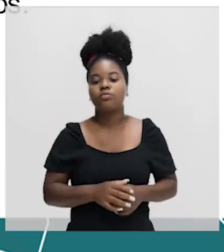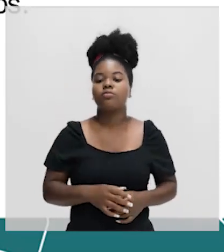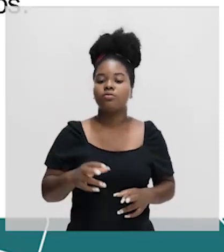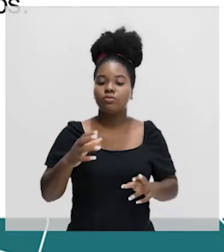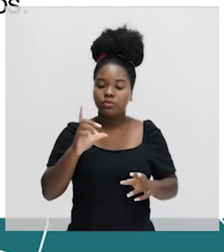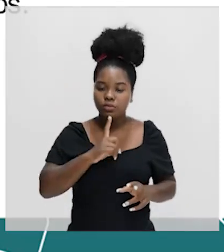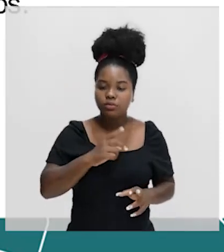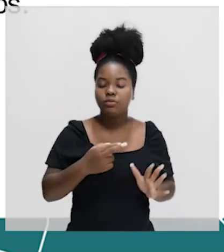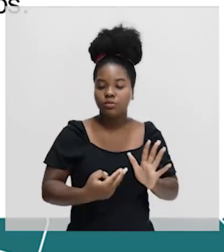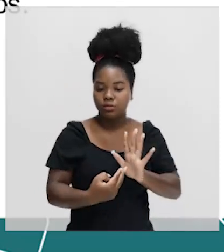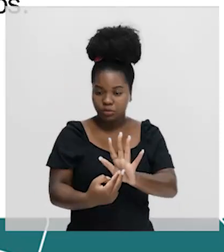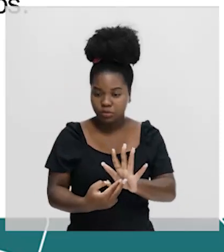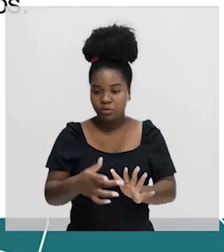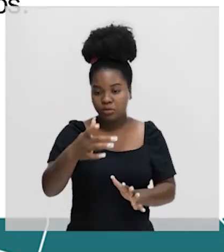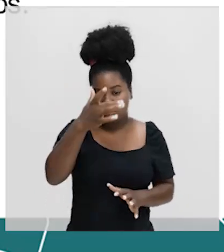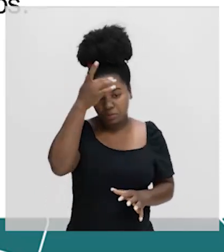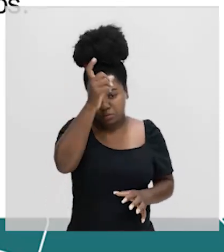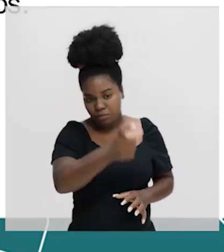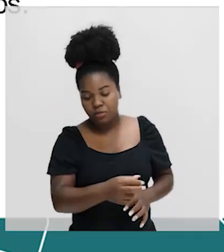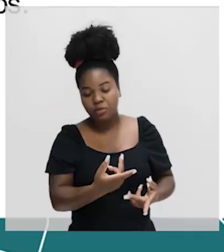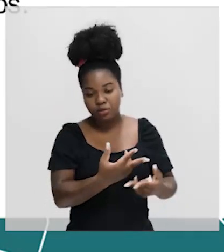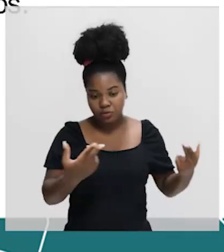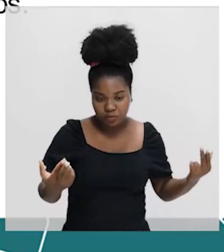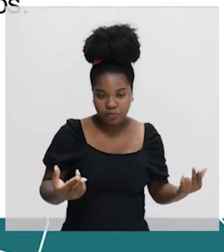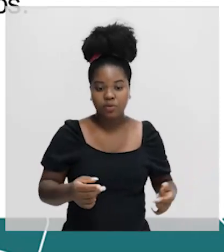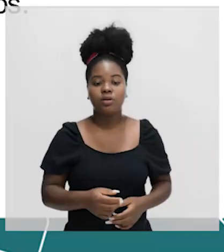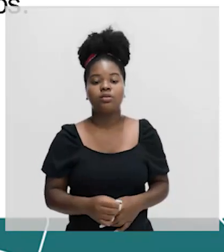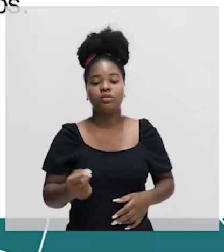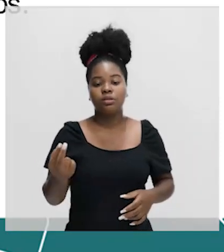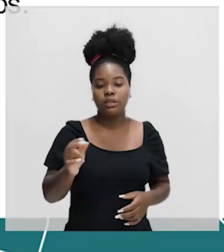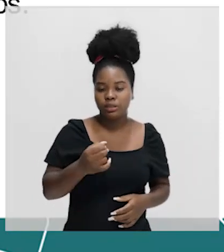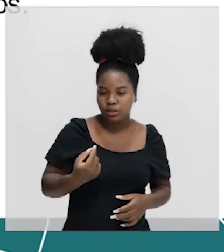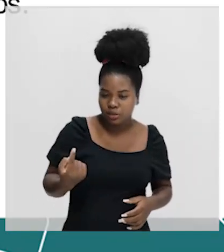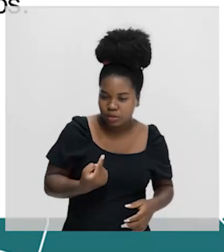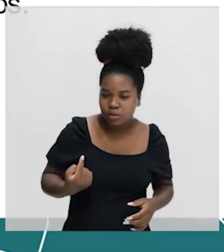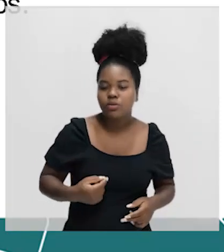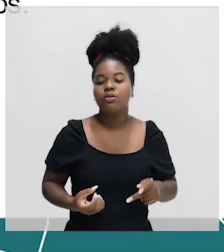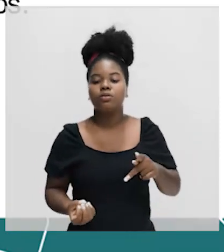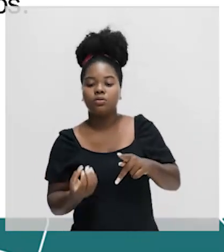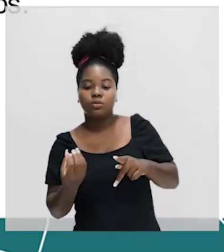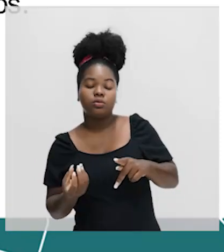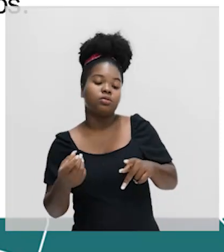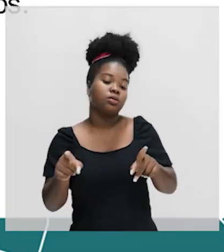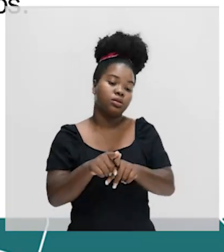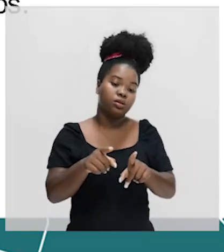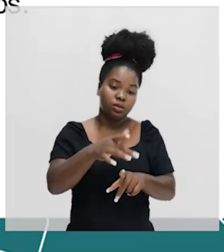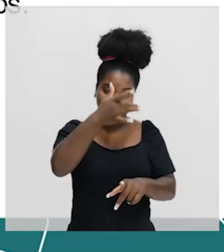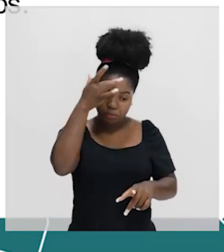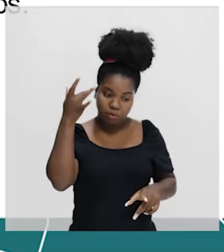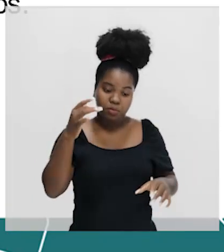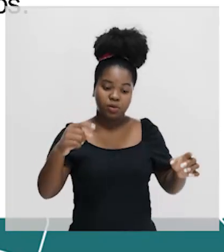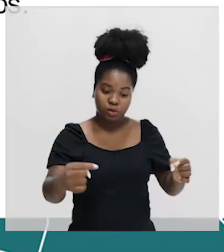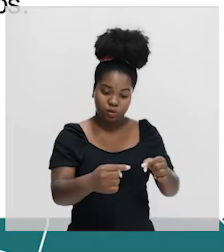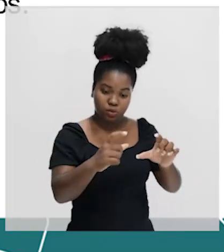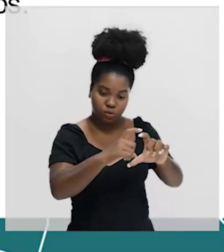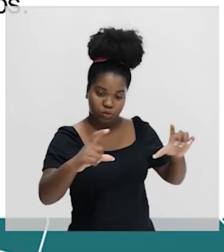sujeito, ele vai poder variar em número, singular ou plural, e de acordo com a pessoa